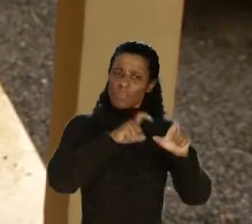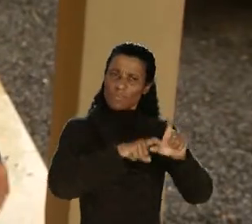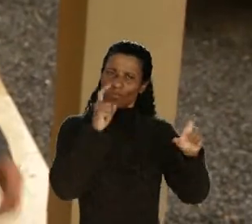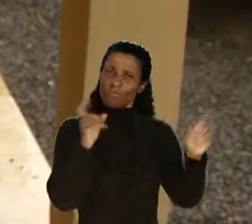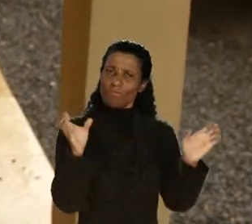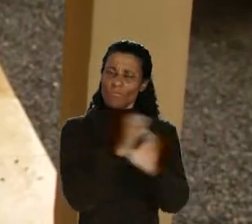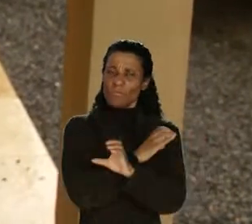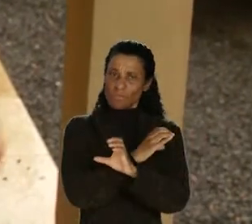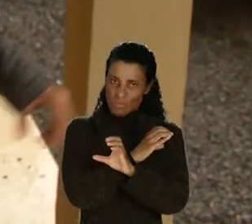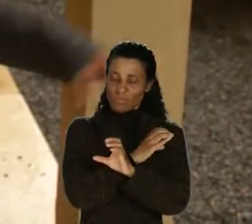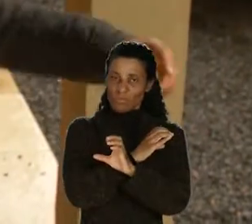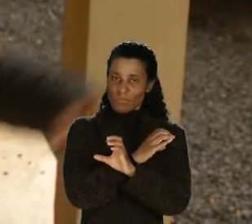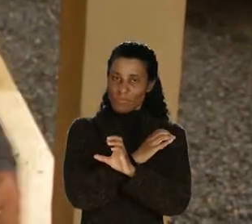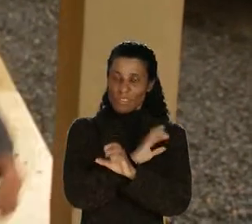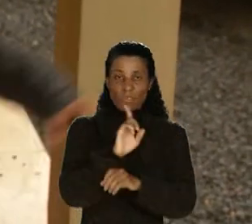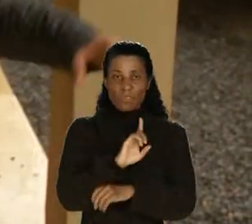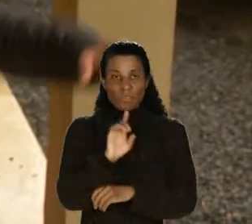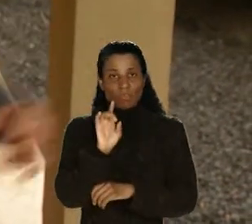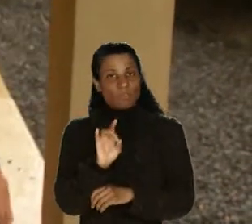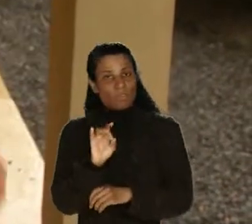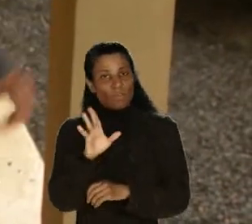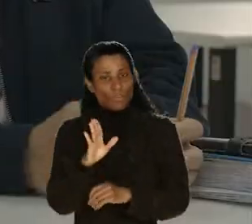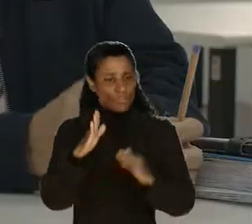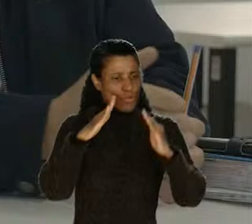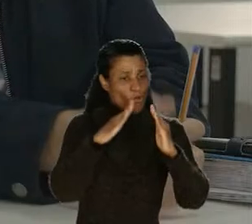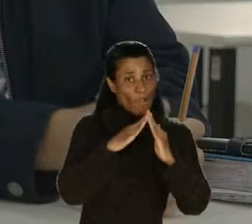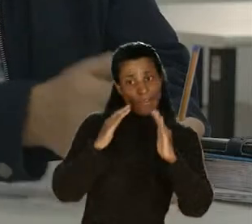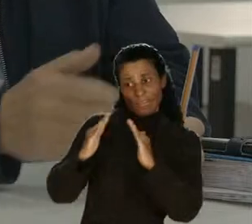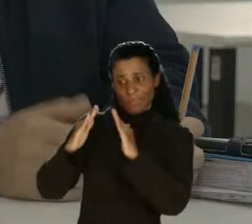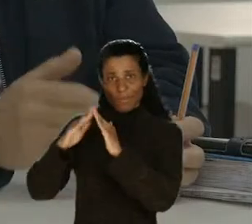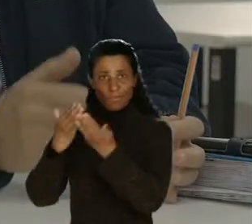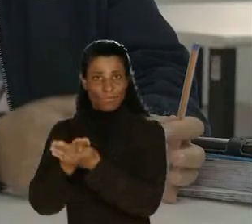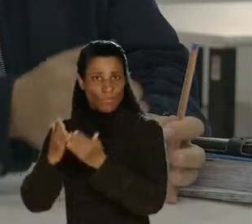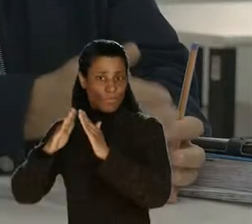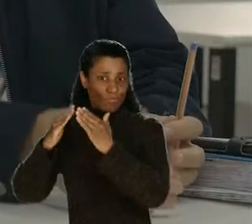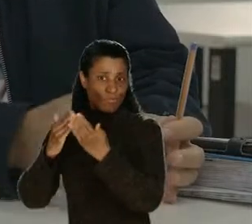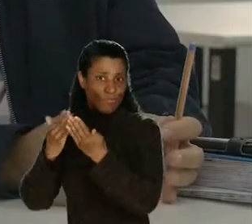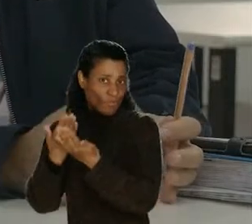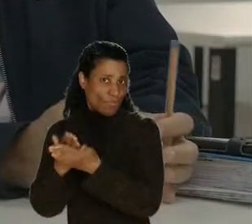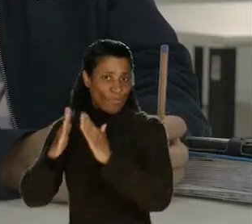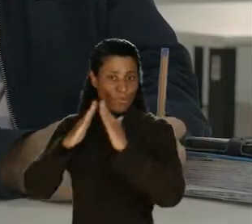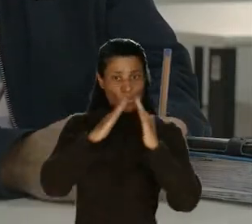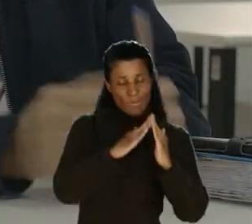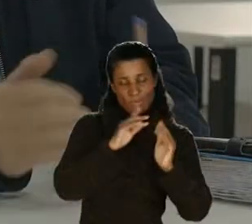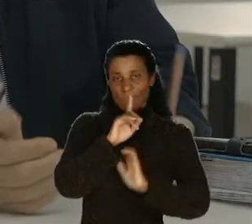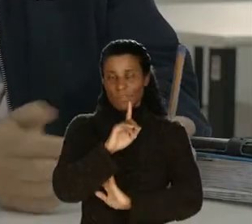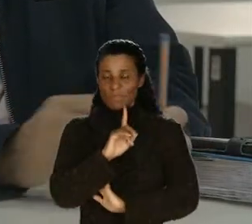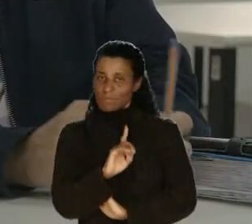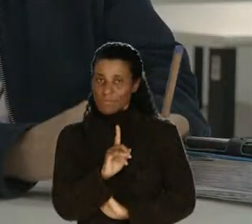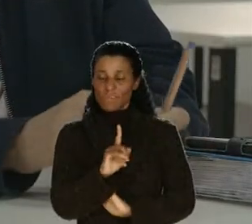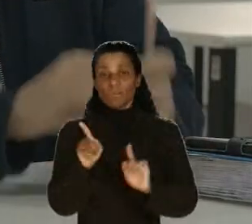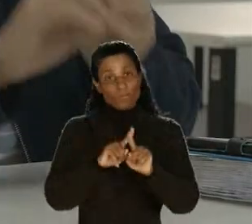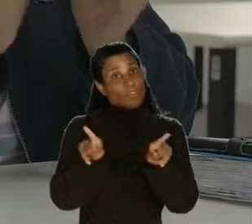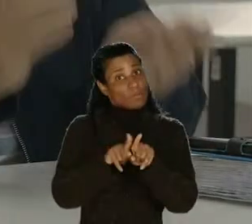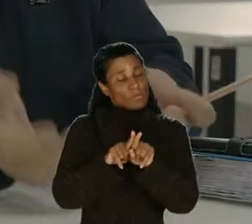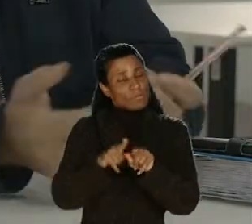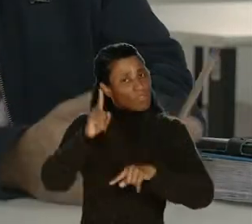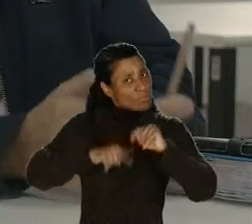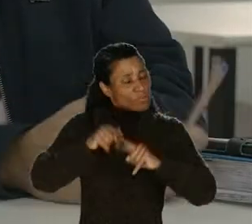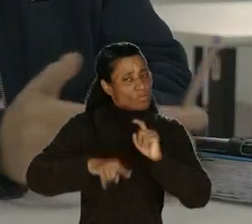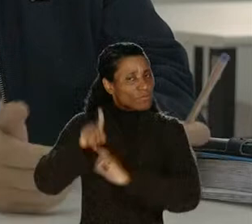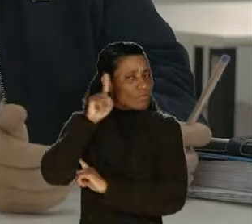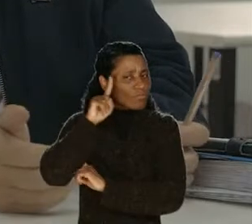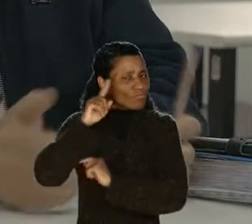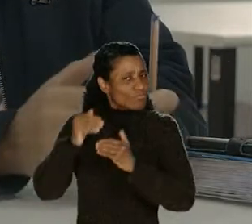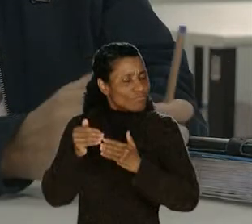da autonomia plena, né? Não só no seu deslocar de casa para a escola, de escola para casa, mas também no seu dia a dia, nas